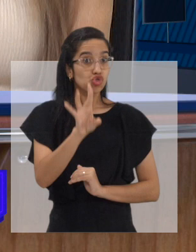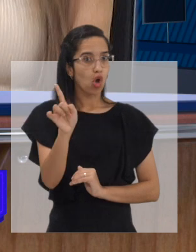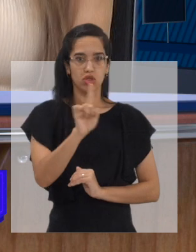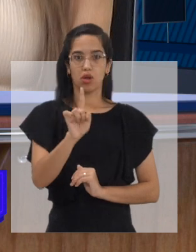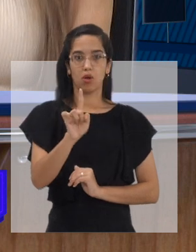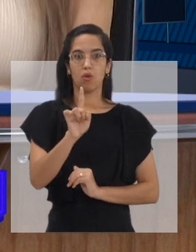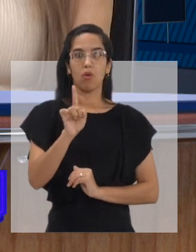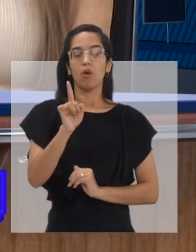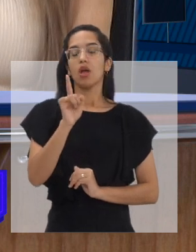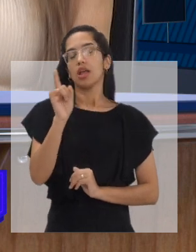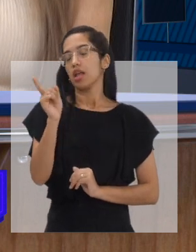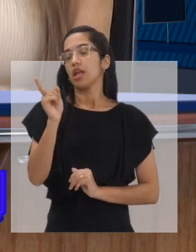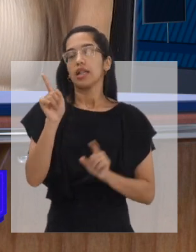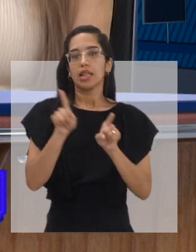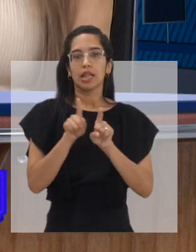vai desde